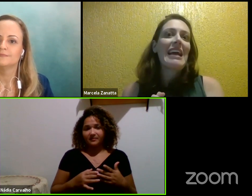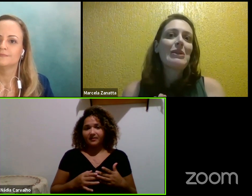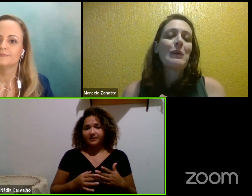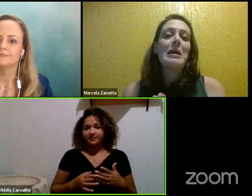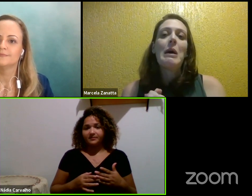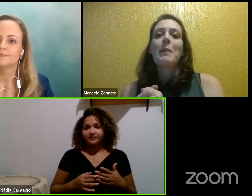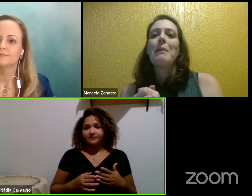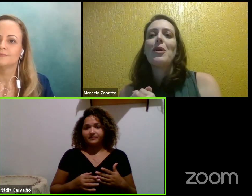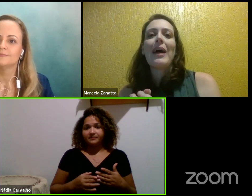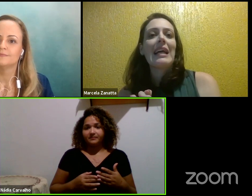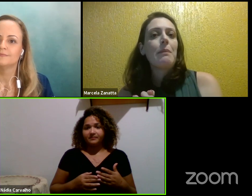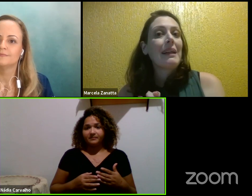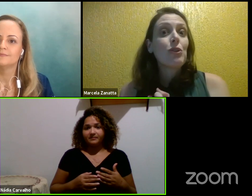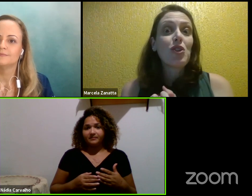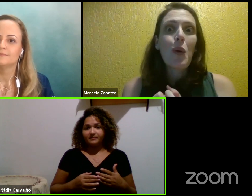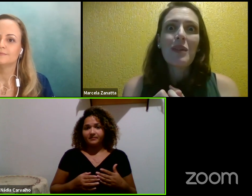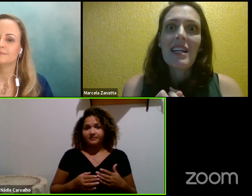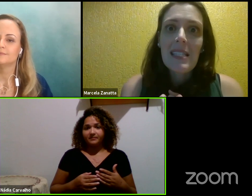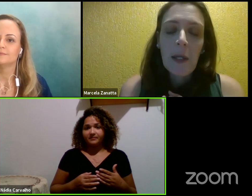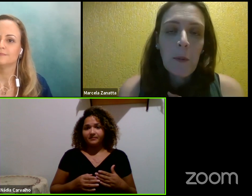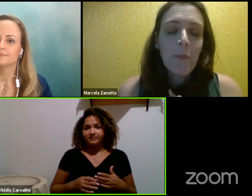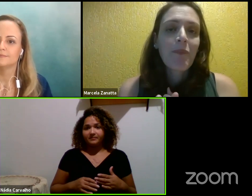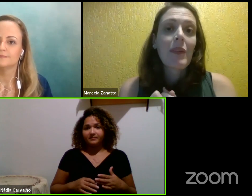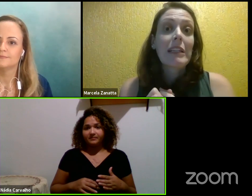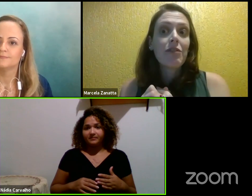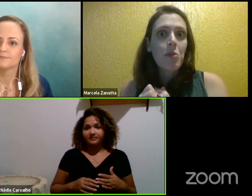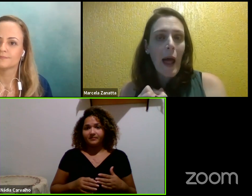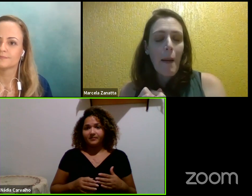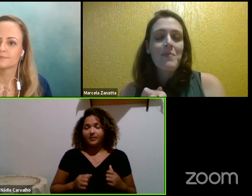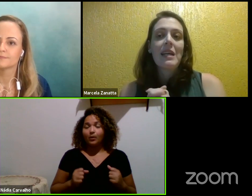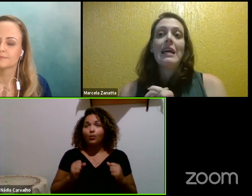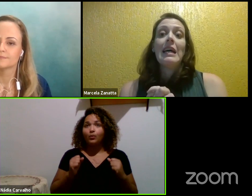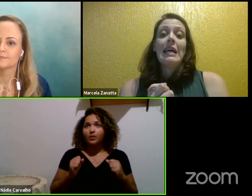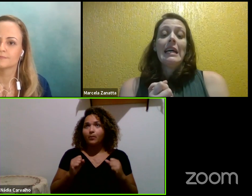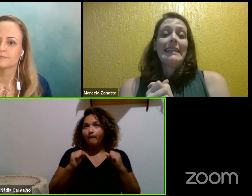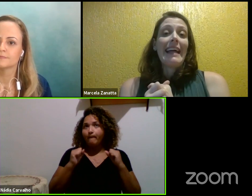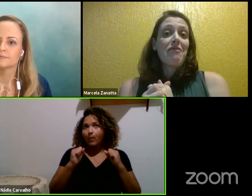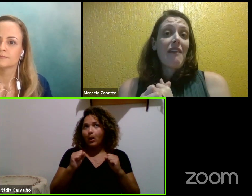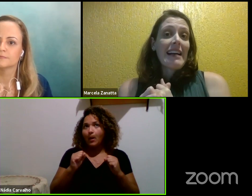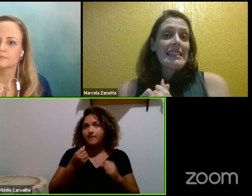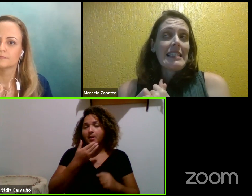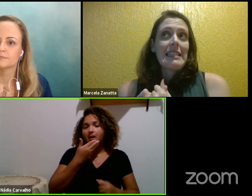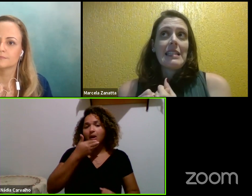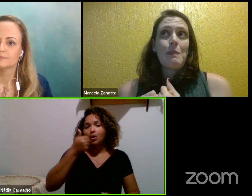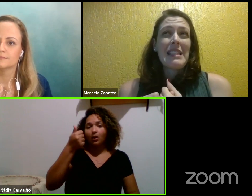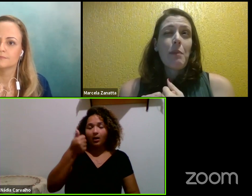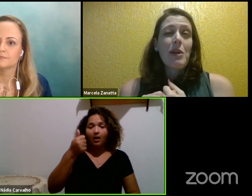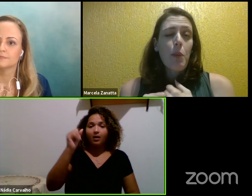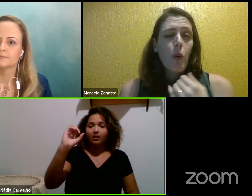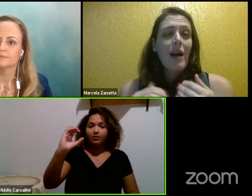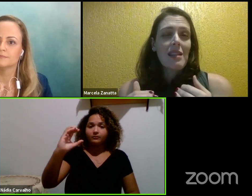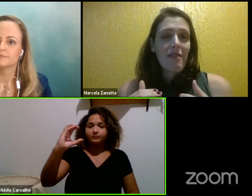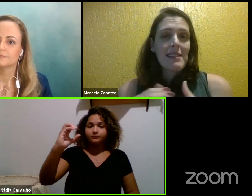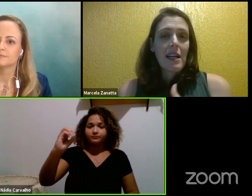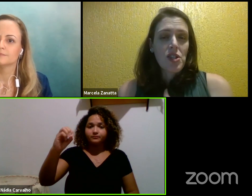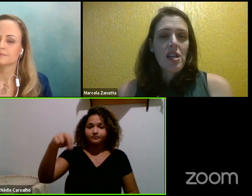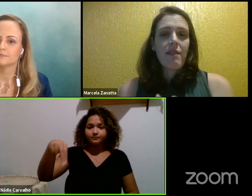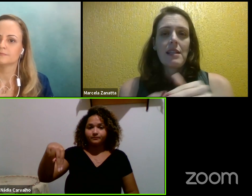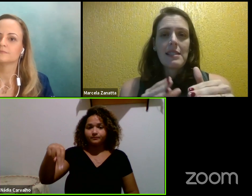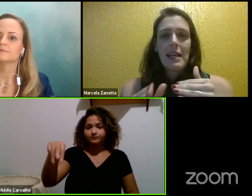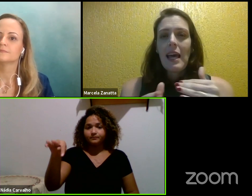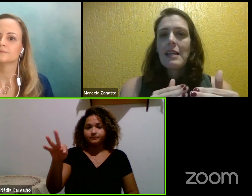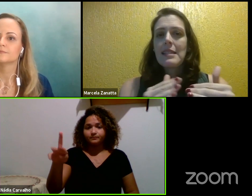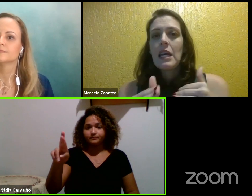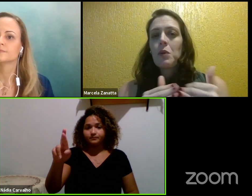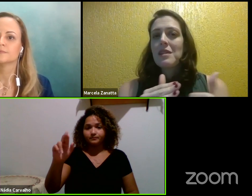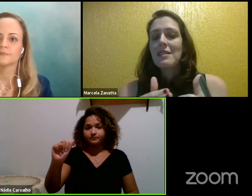ter feito para melhorar aquele padrão de contração? Então, vamos lá. Na fase, especialmente um pouco antes da fase ativa,